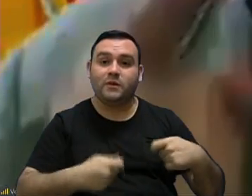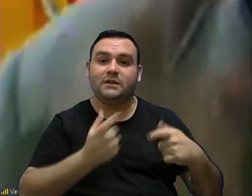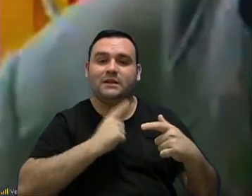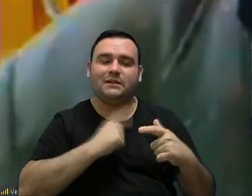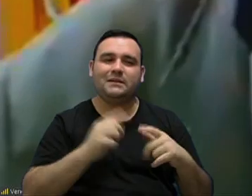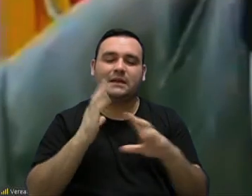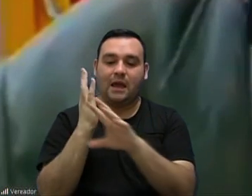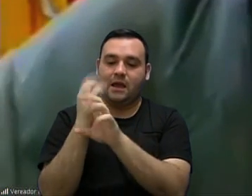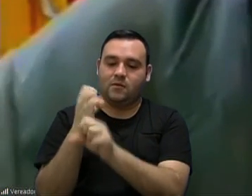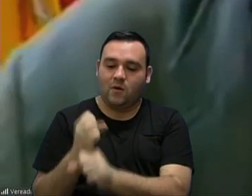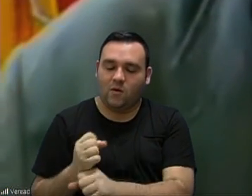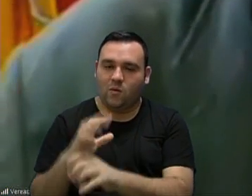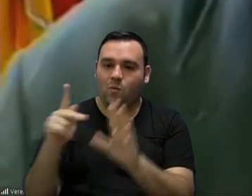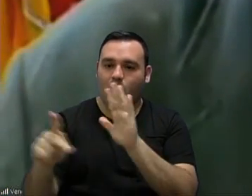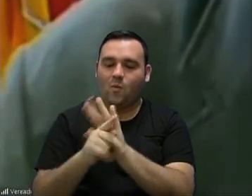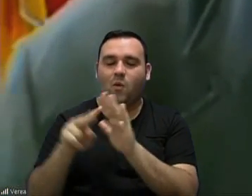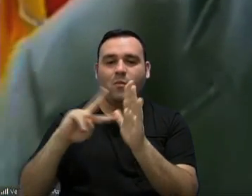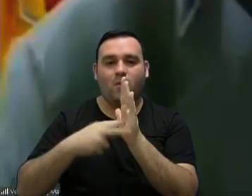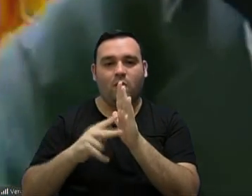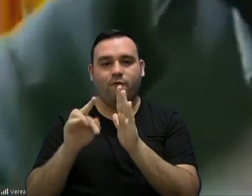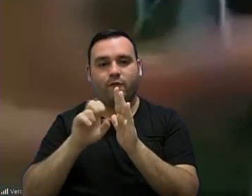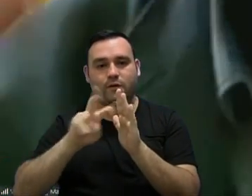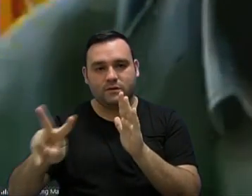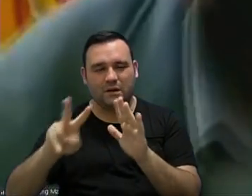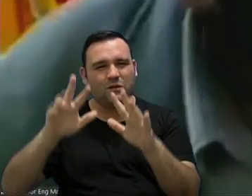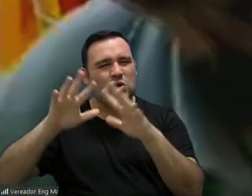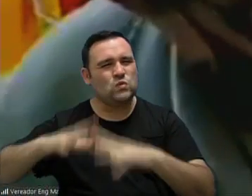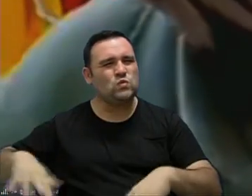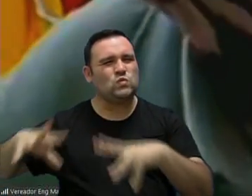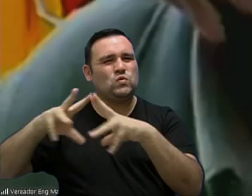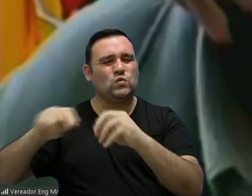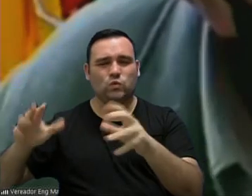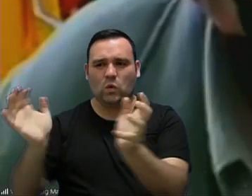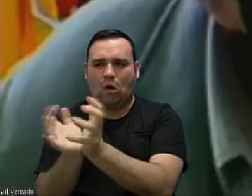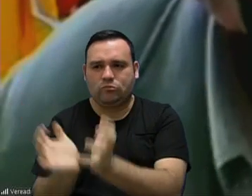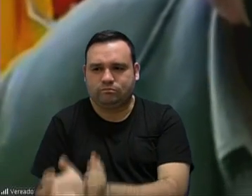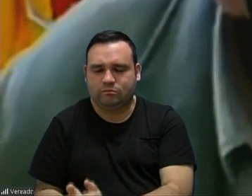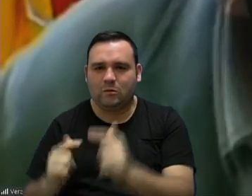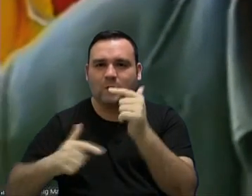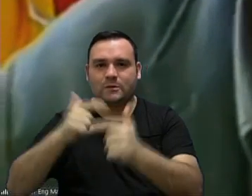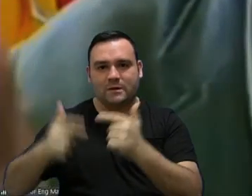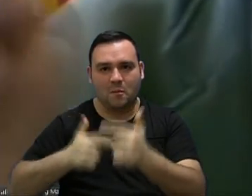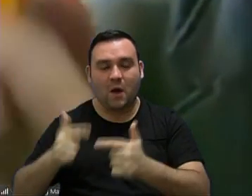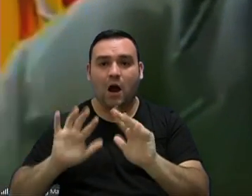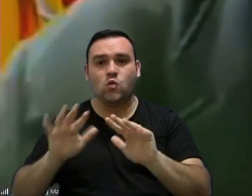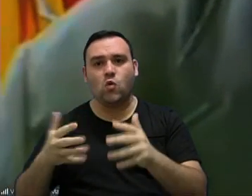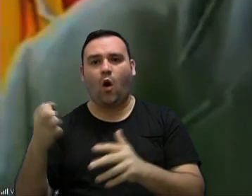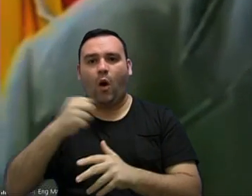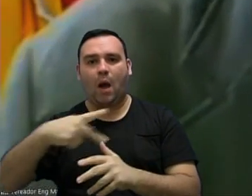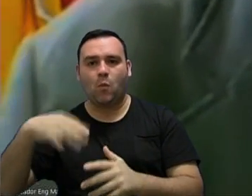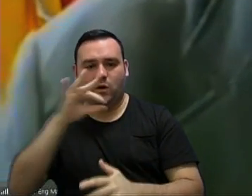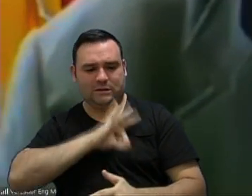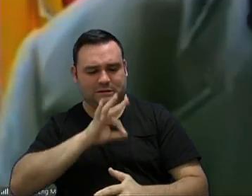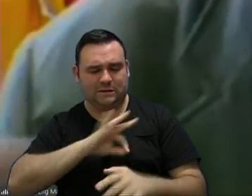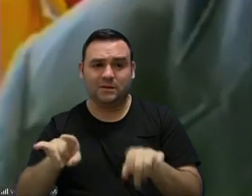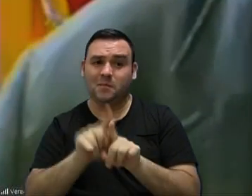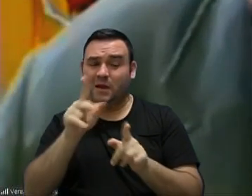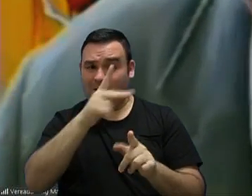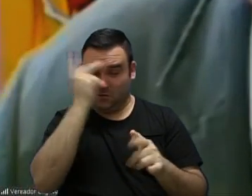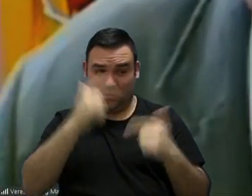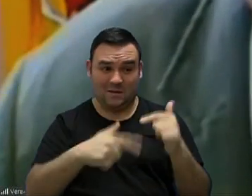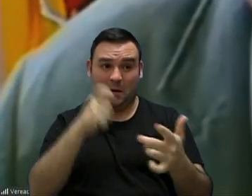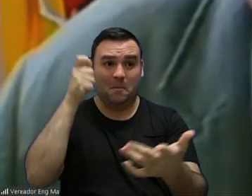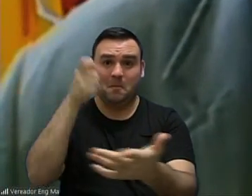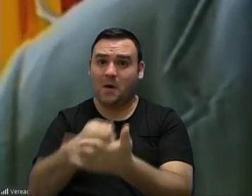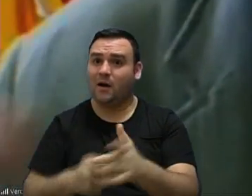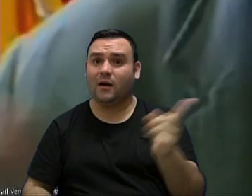cálculo atuarial da fundação de todas as massas, porque o funcionário público não pode pagar esse